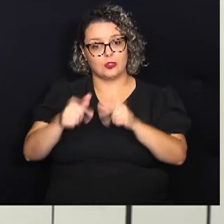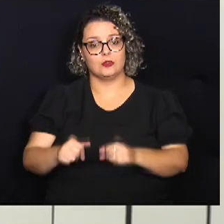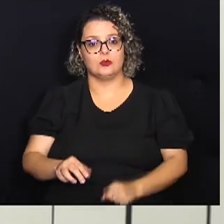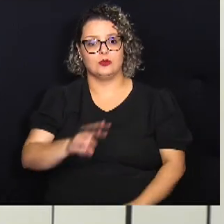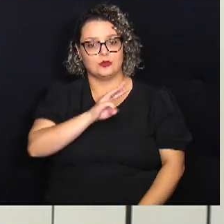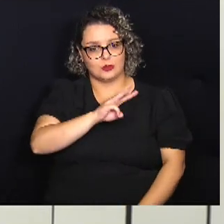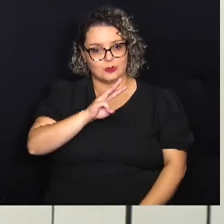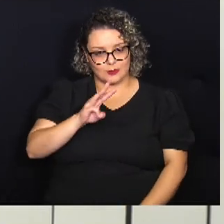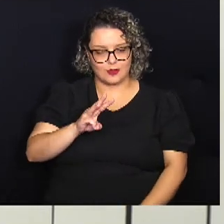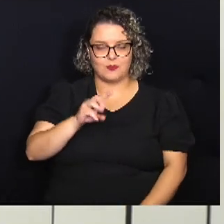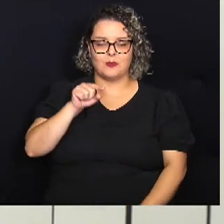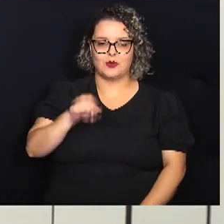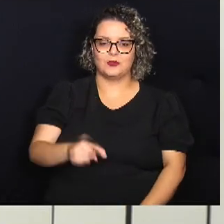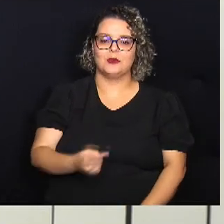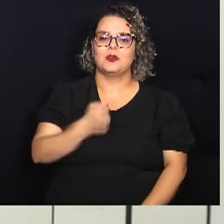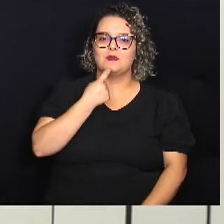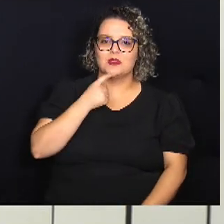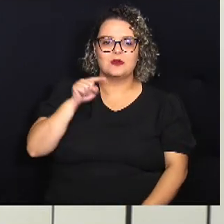site